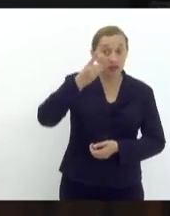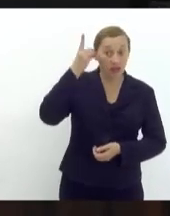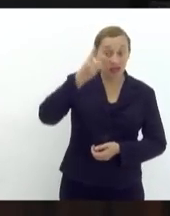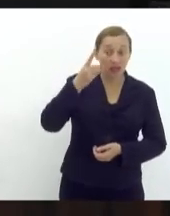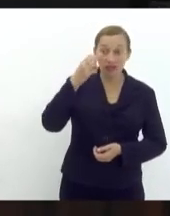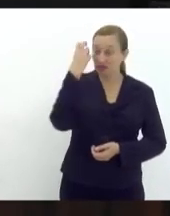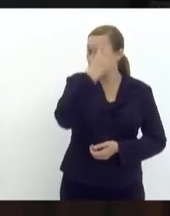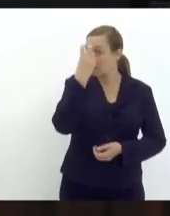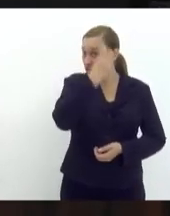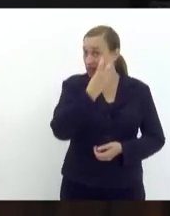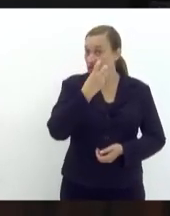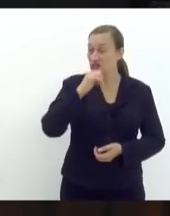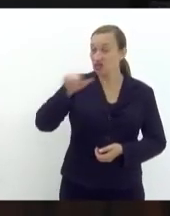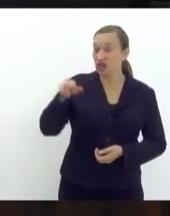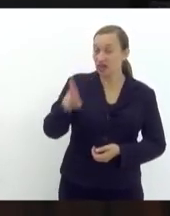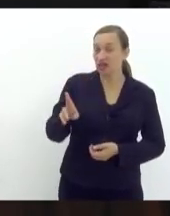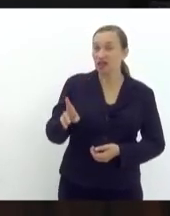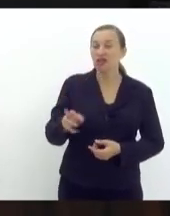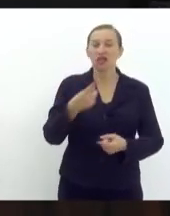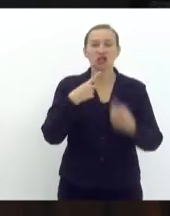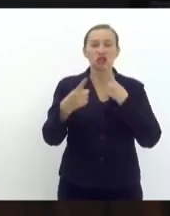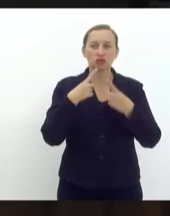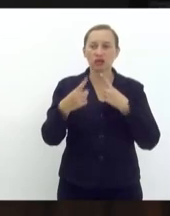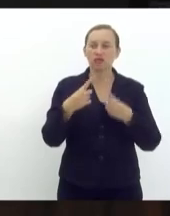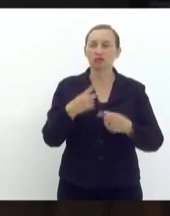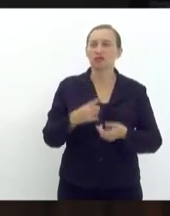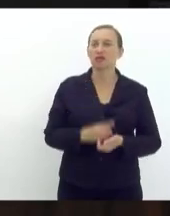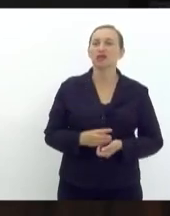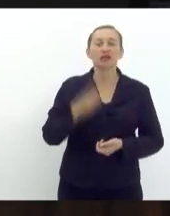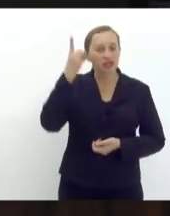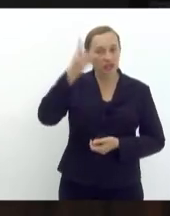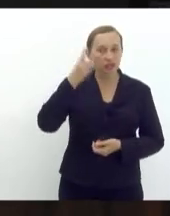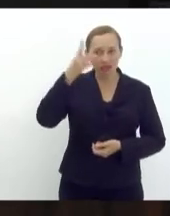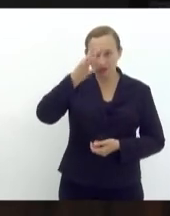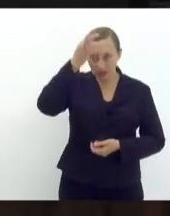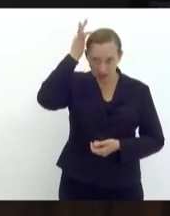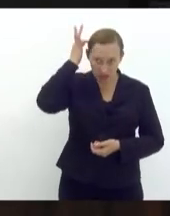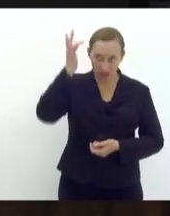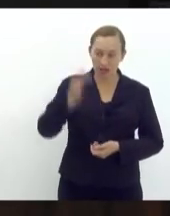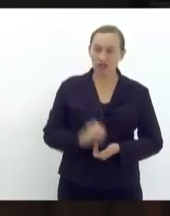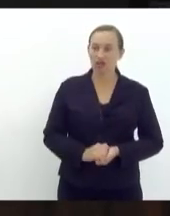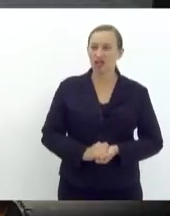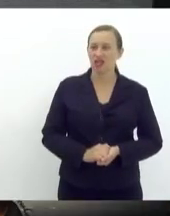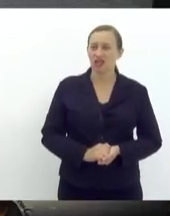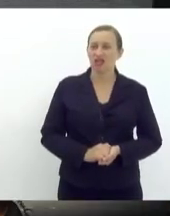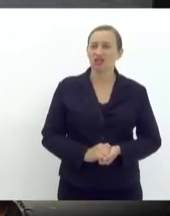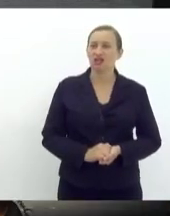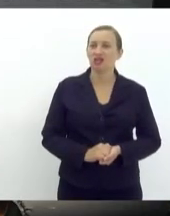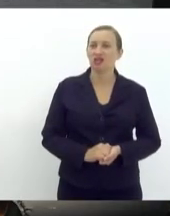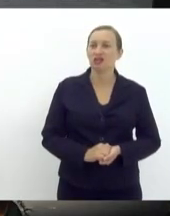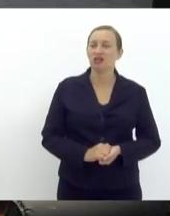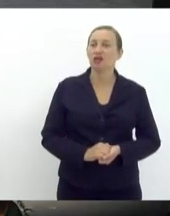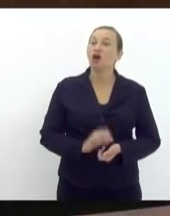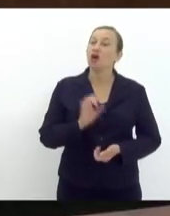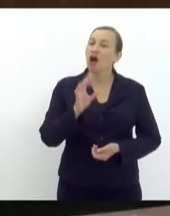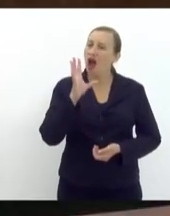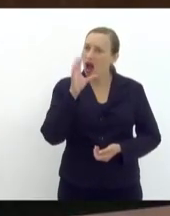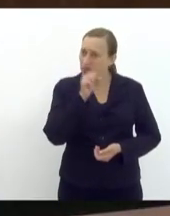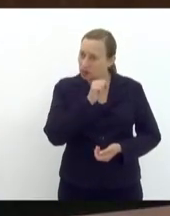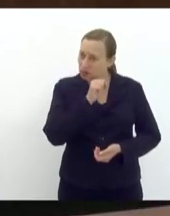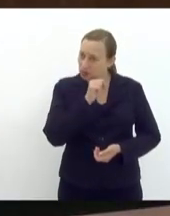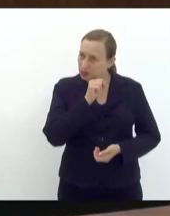Verônica Lima e Jair Bittencourt em discussão para discutir o deputado Fred Pacheco Presidente a Ju apenas rapidamente